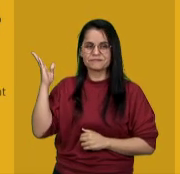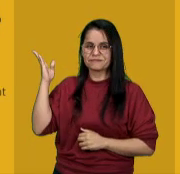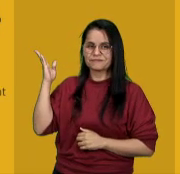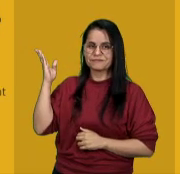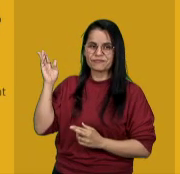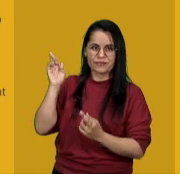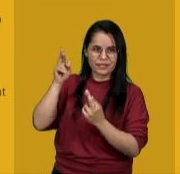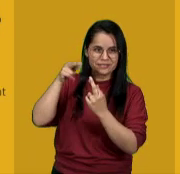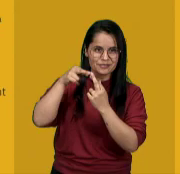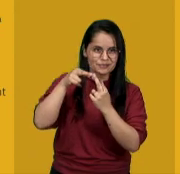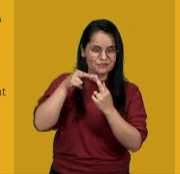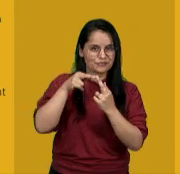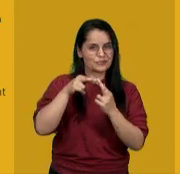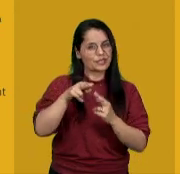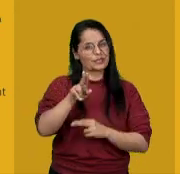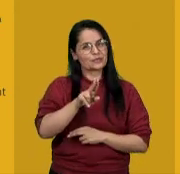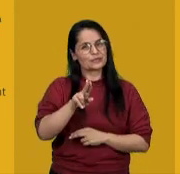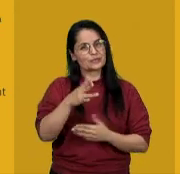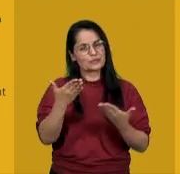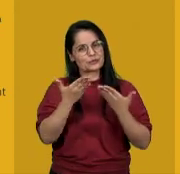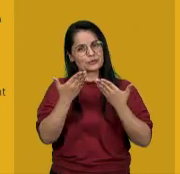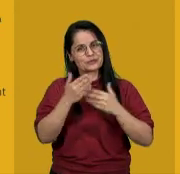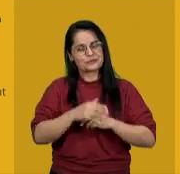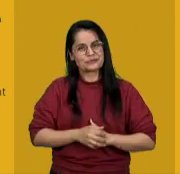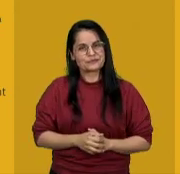Essas são as referências do nosso trabalho.